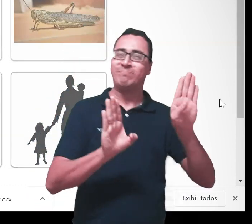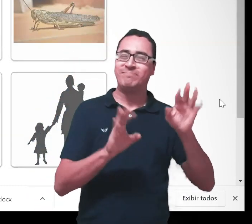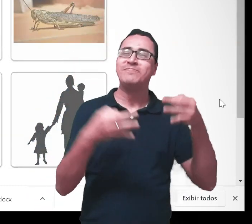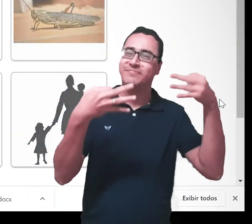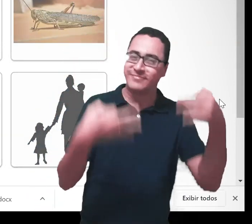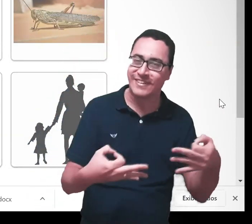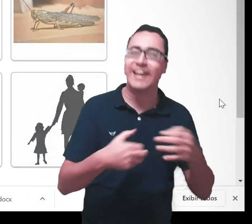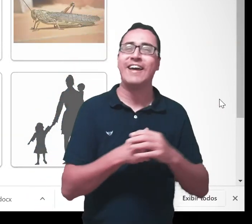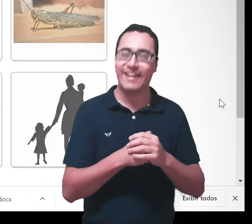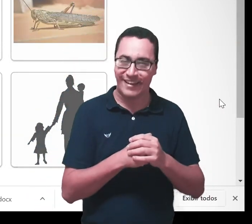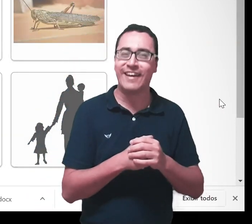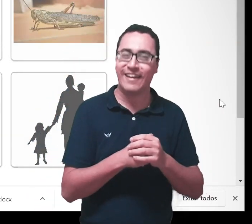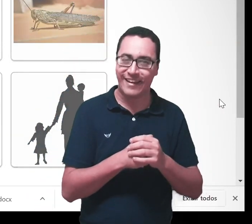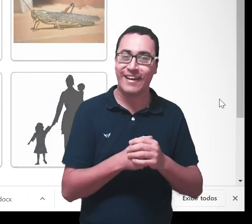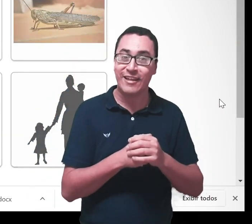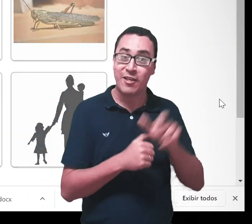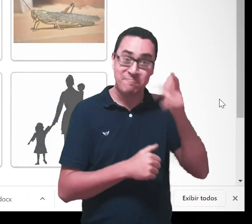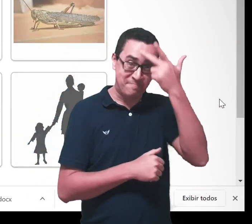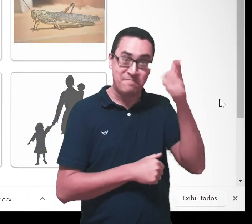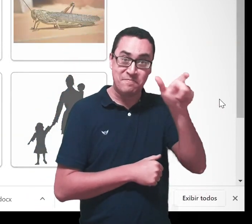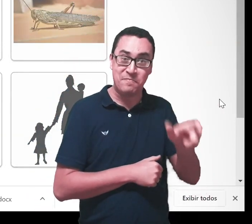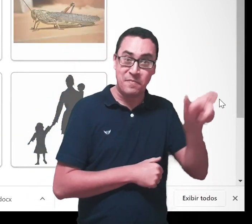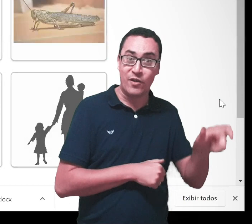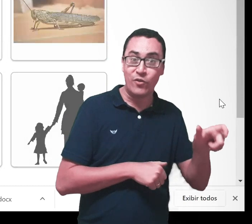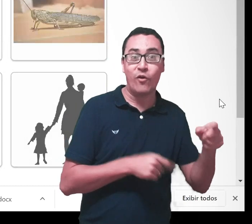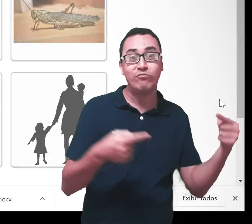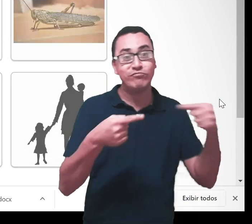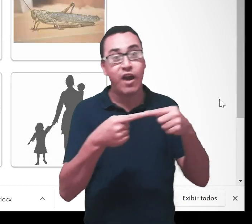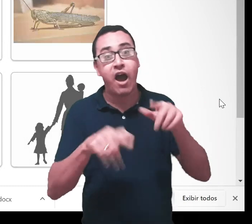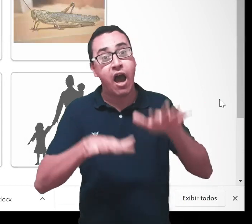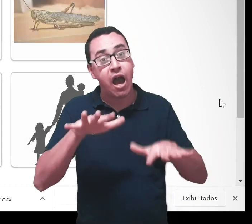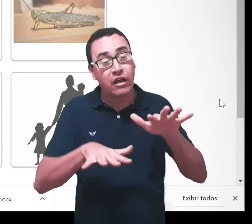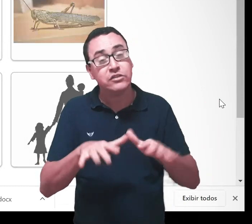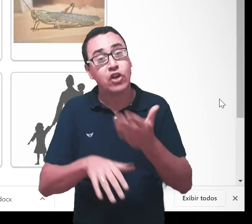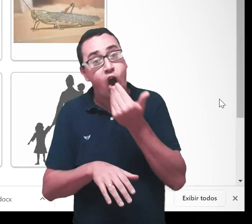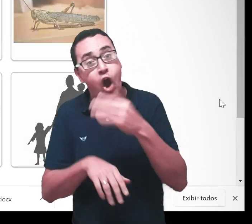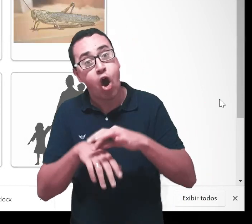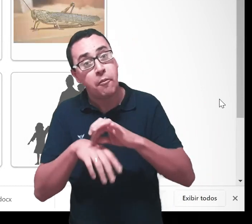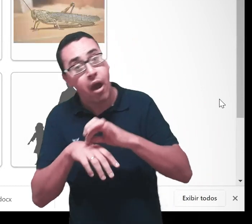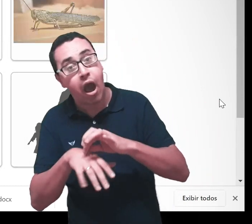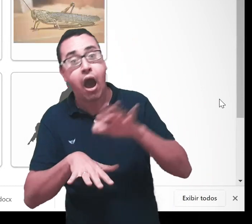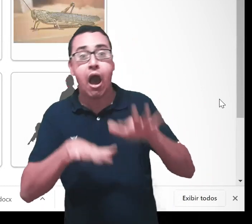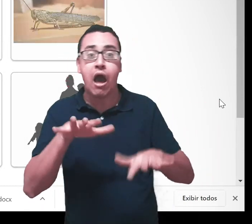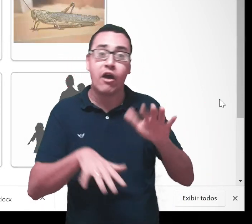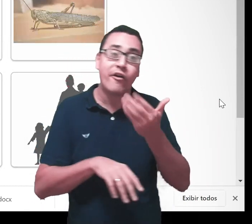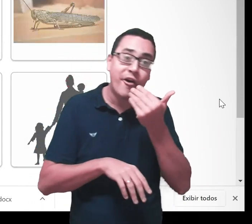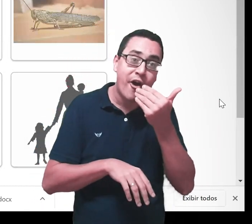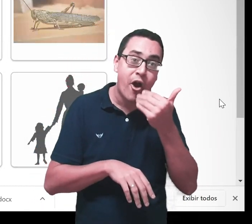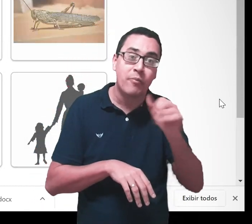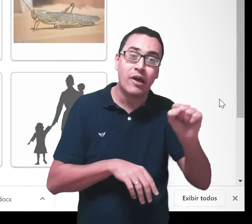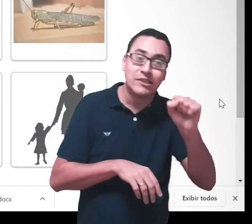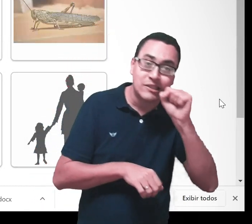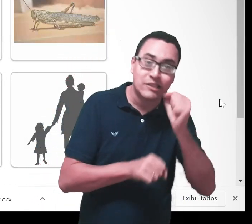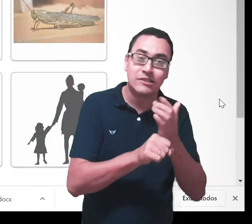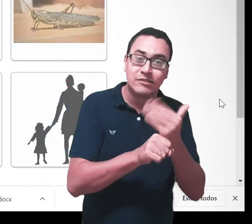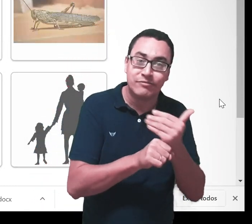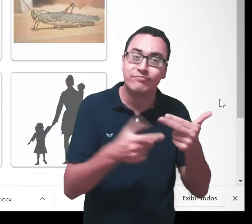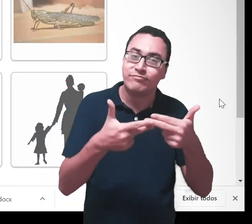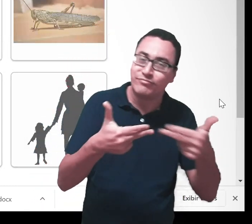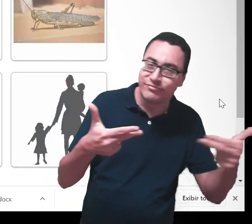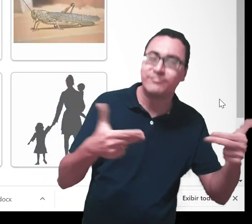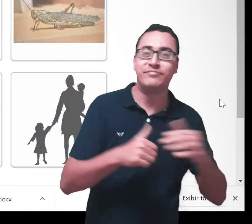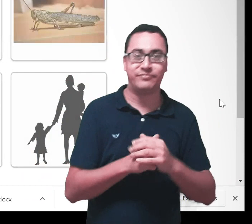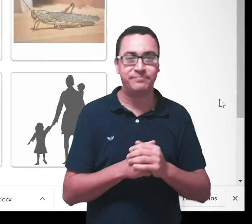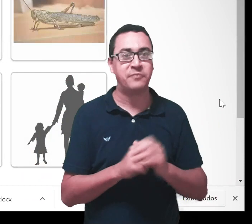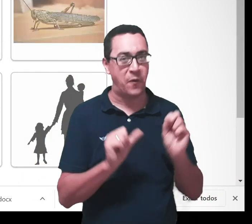Aê, muito bem! Às vezes como carne, às vezes como legumes. Já temos 2 pares.